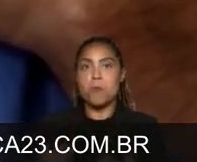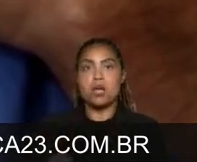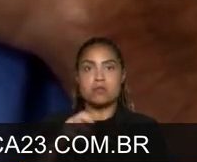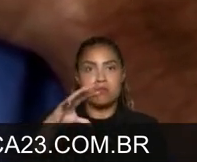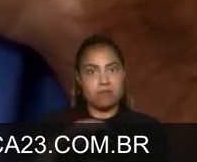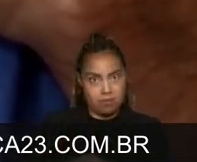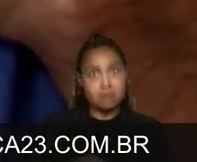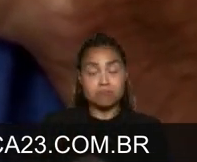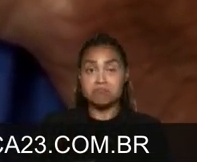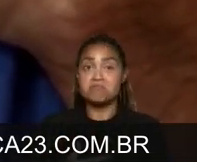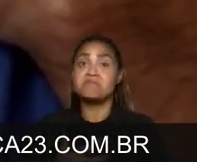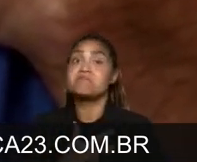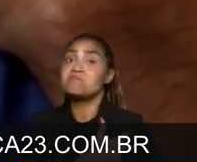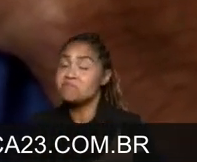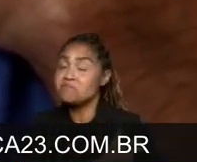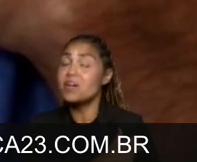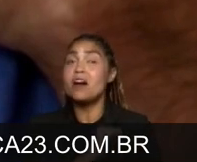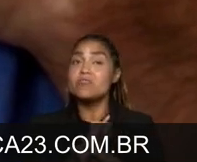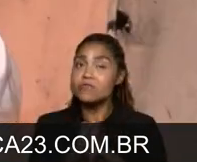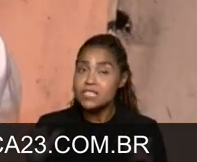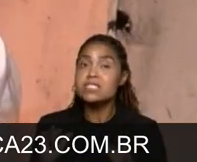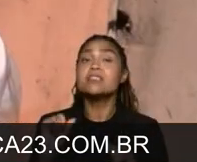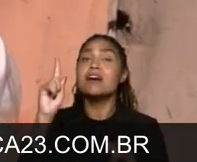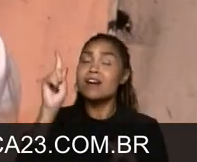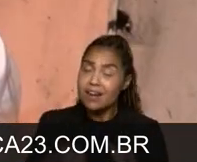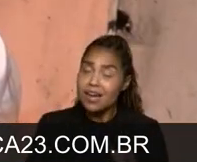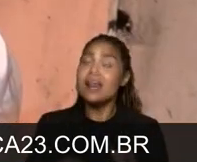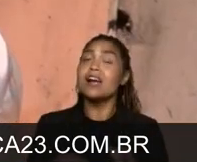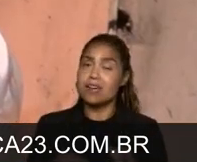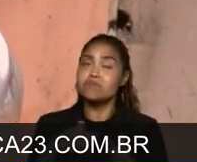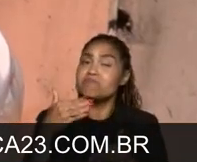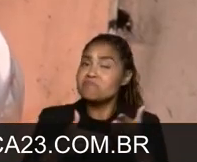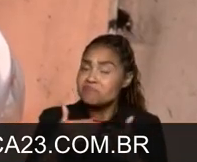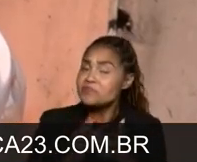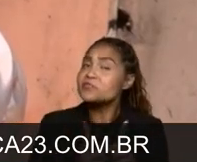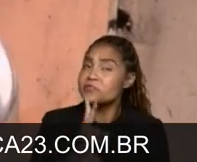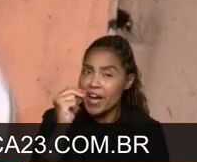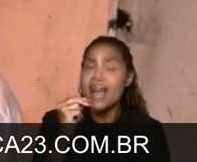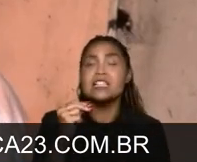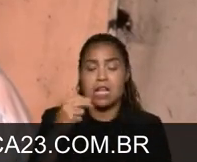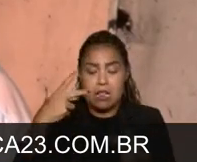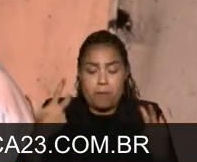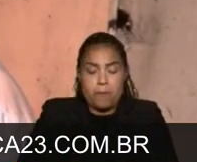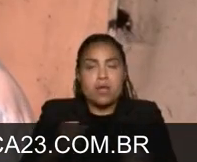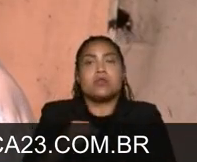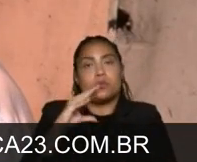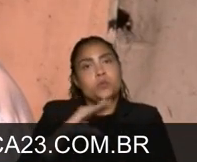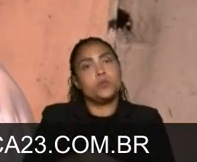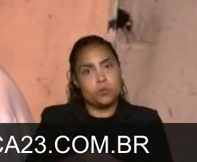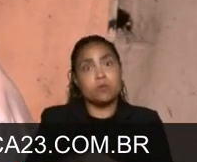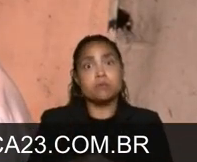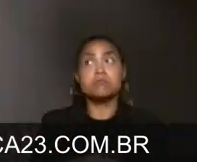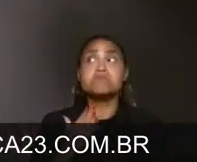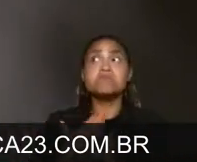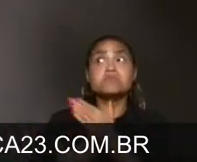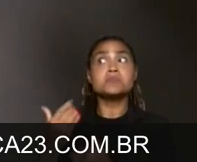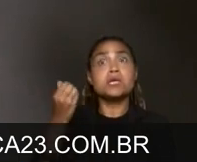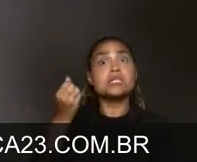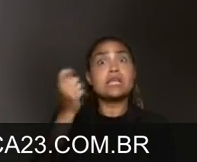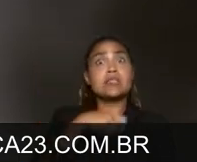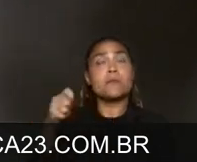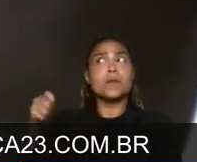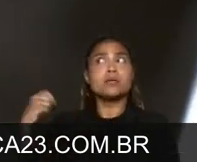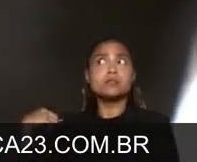alerta que a vacina é uma das principais ferramentas de enfrentamento a essas infecções. Pela análise dos casos nas últimas 6 semanas,